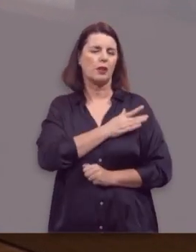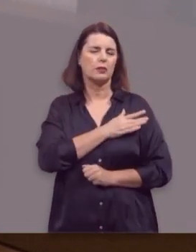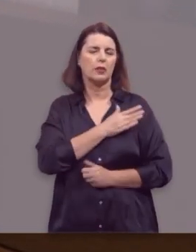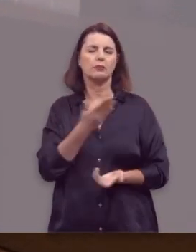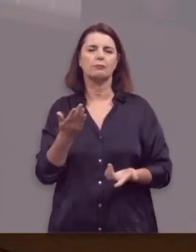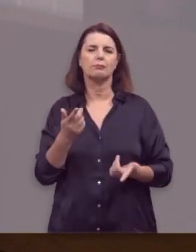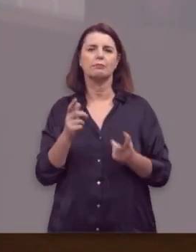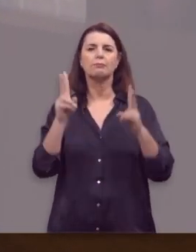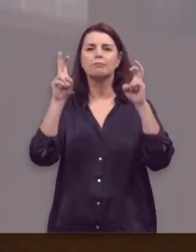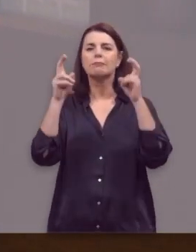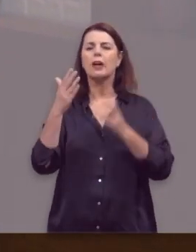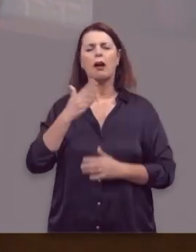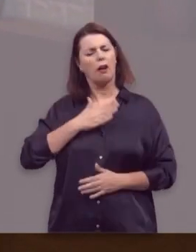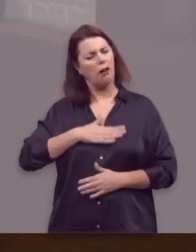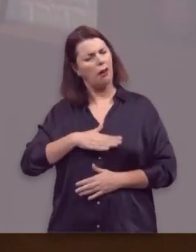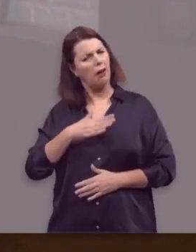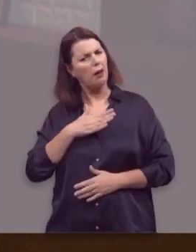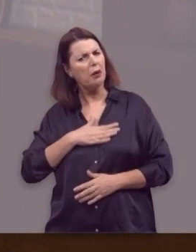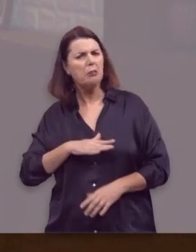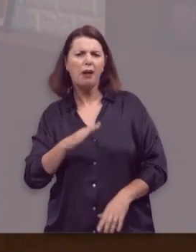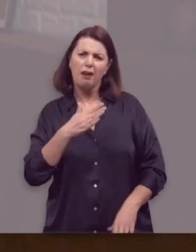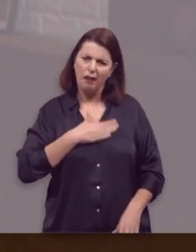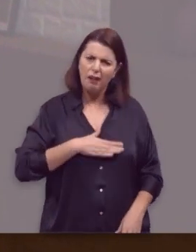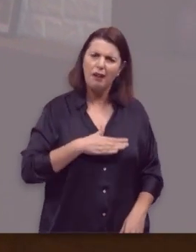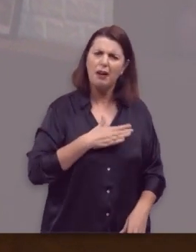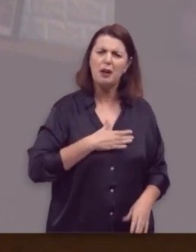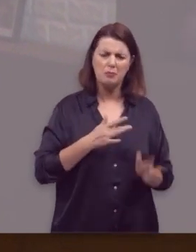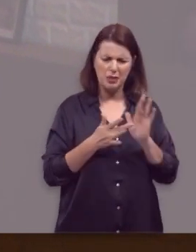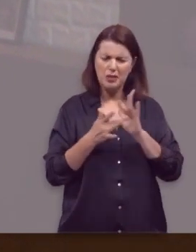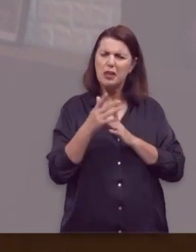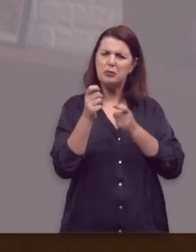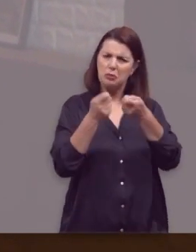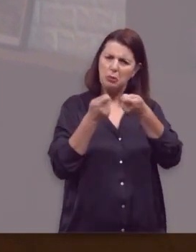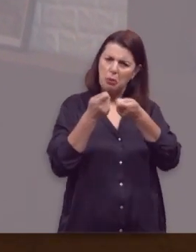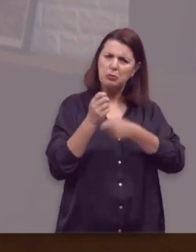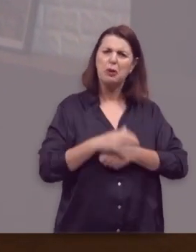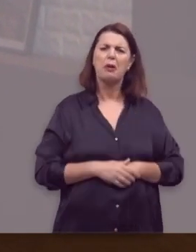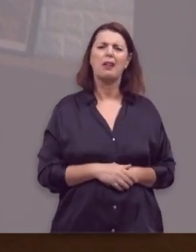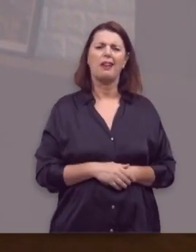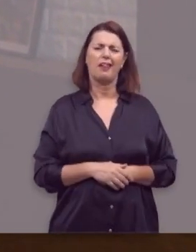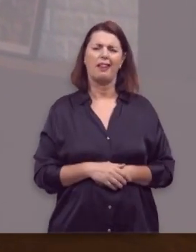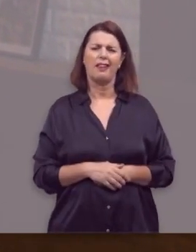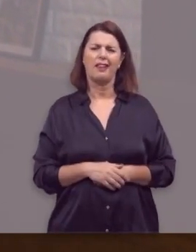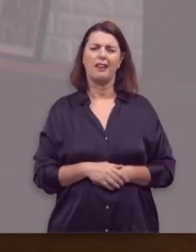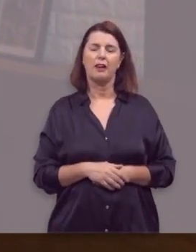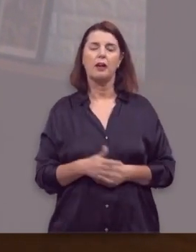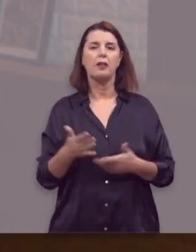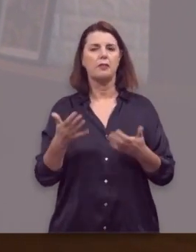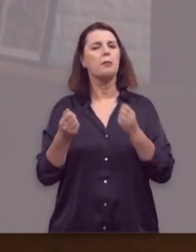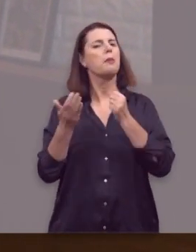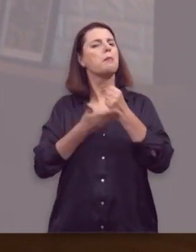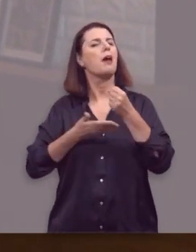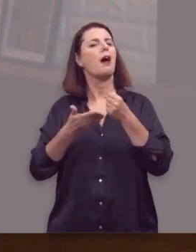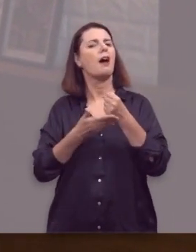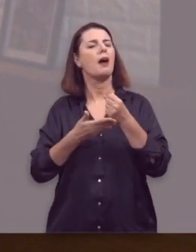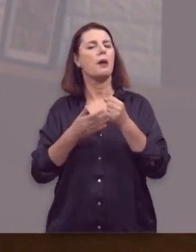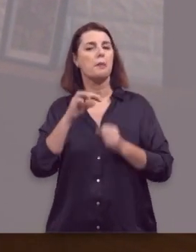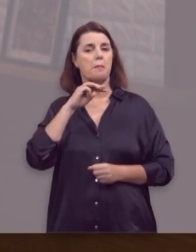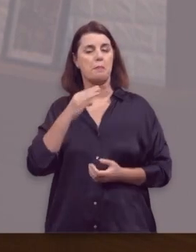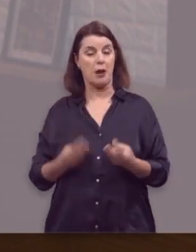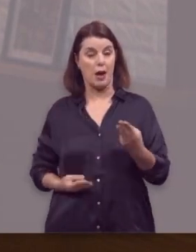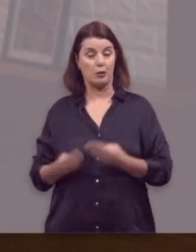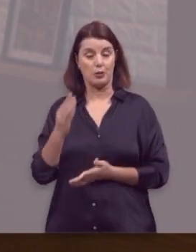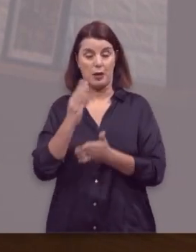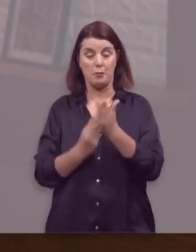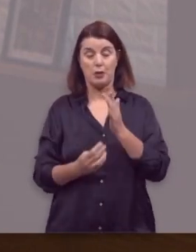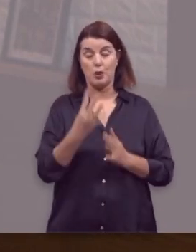é: calma, calma. Jesus está no controle. Vamos basear essa mensagem em Marcos